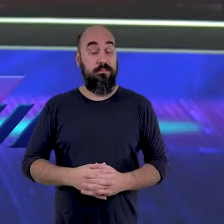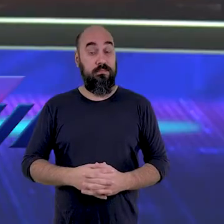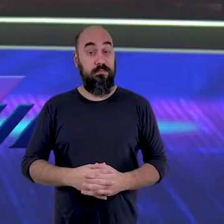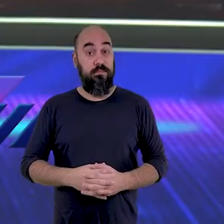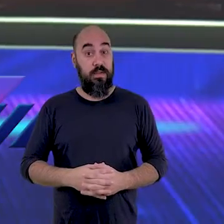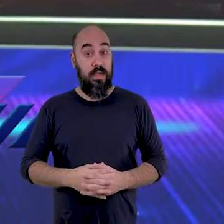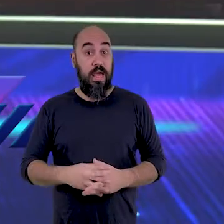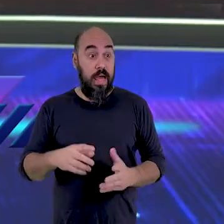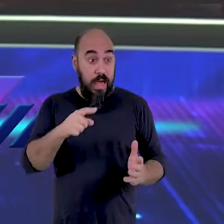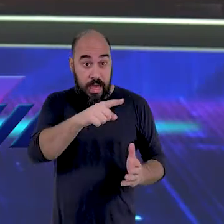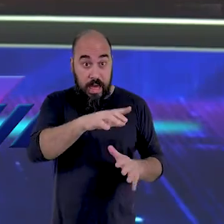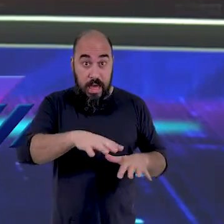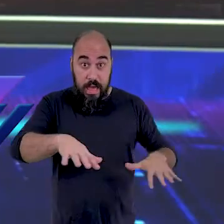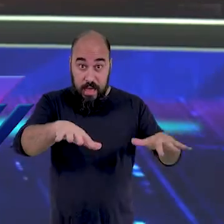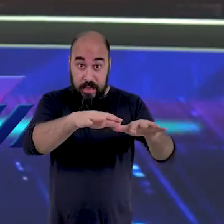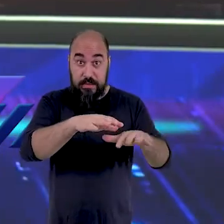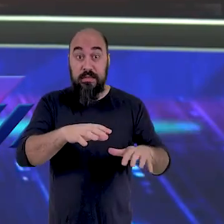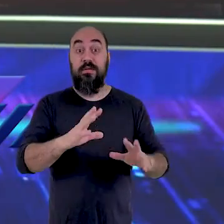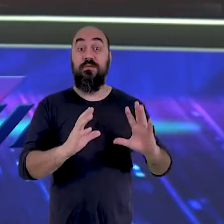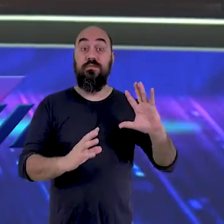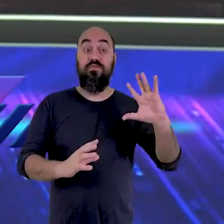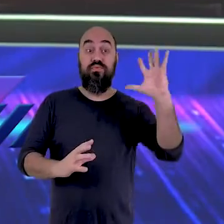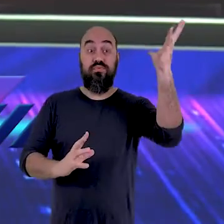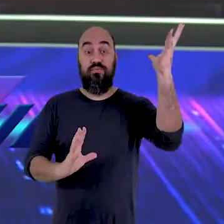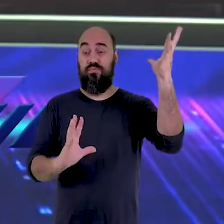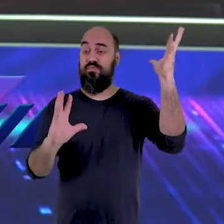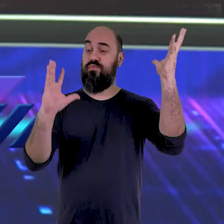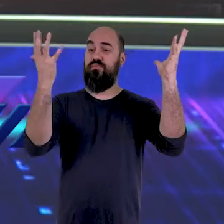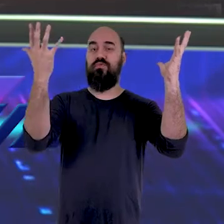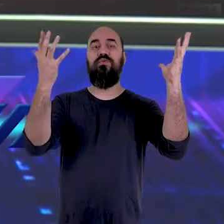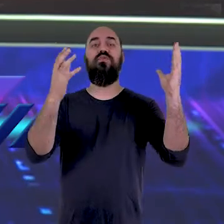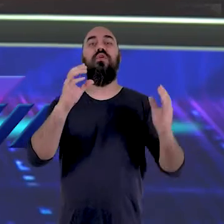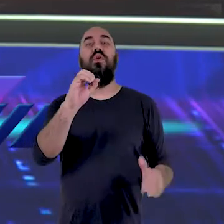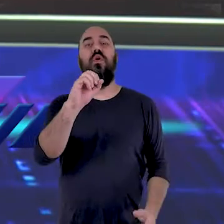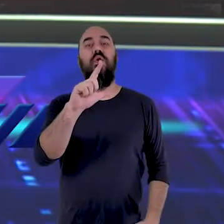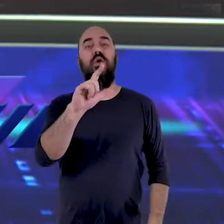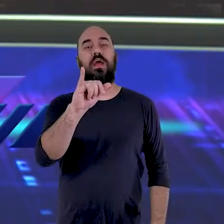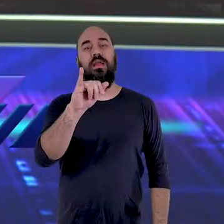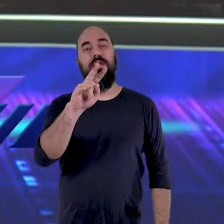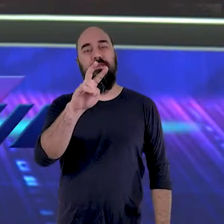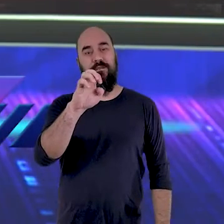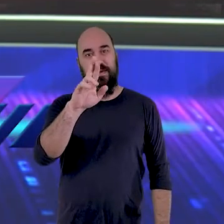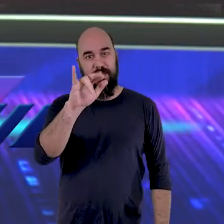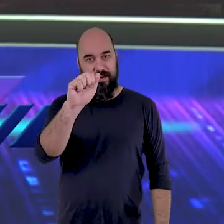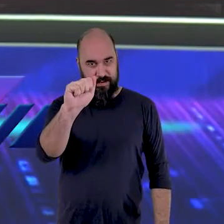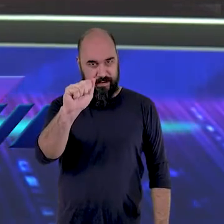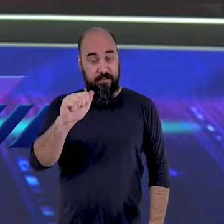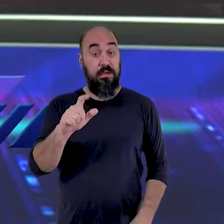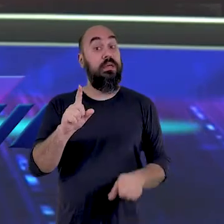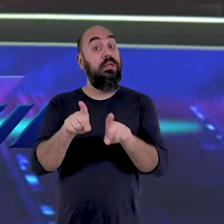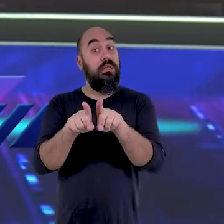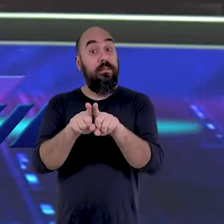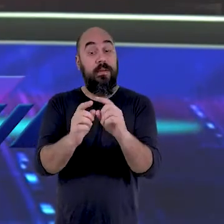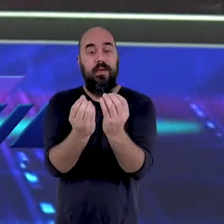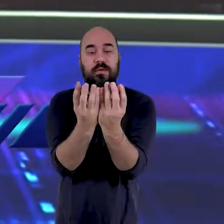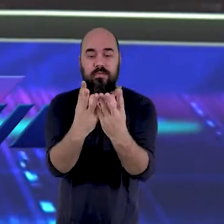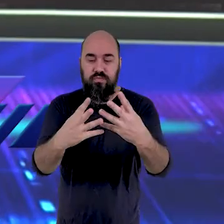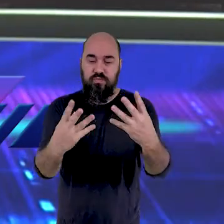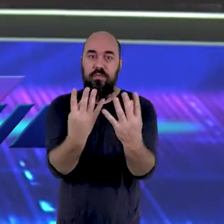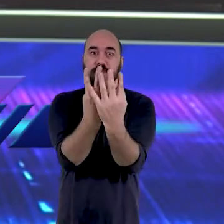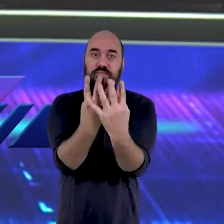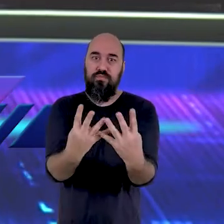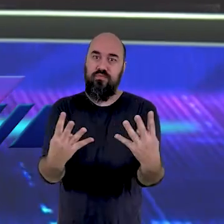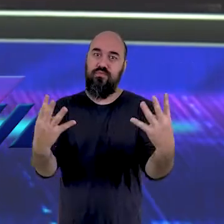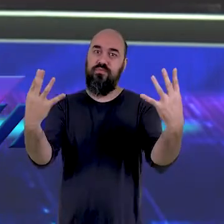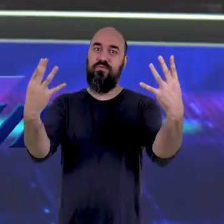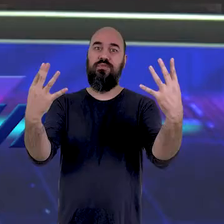são estas as duas oliveiras e os dois candeeiros que se acham em pé diante do